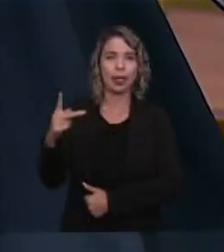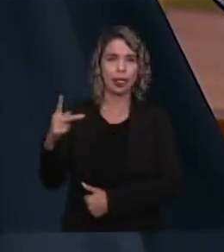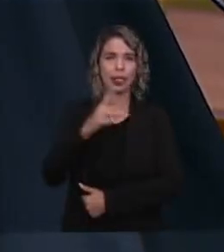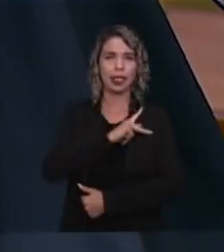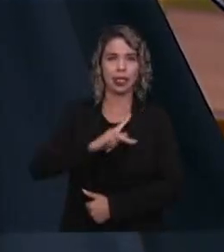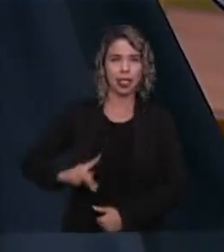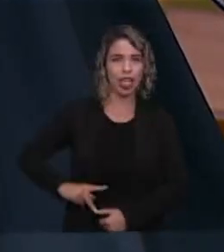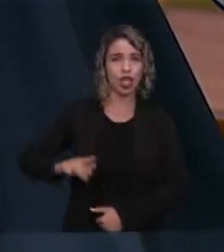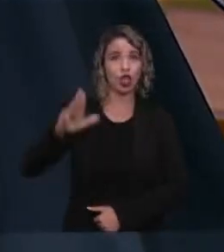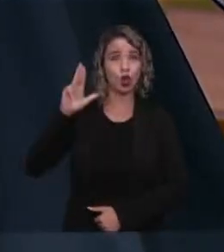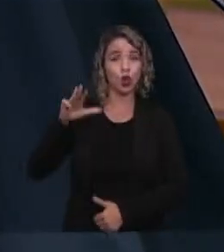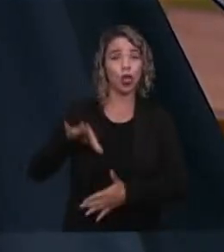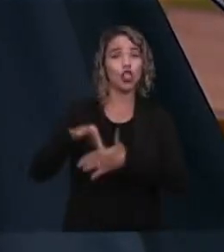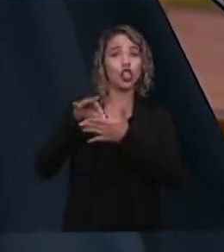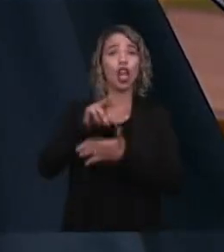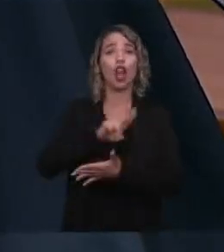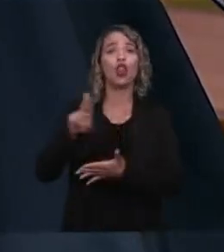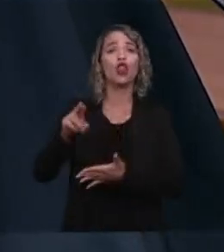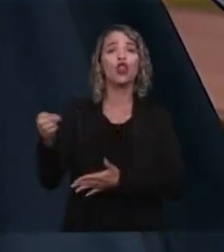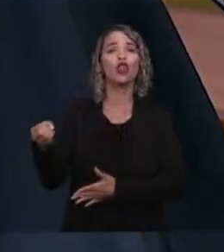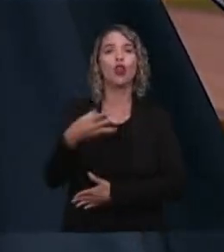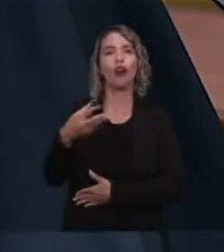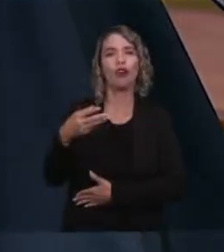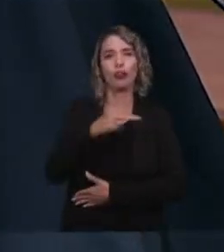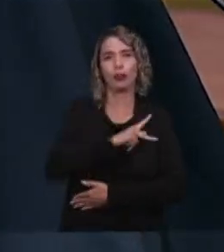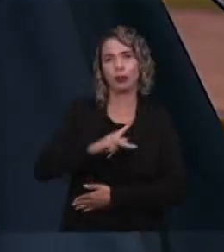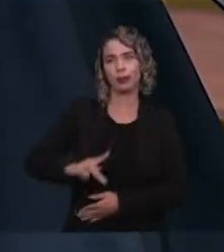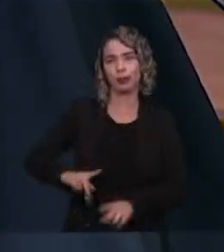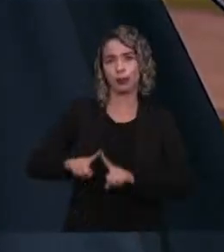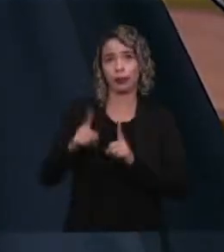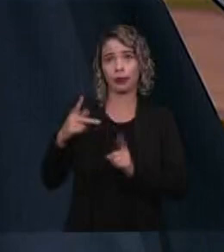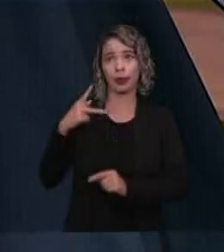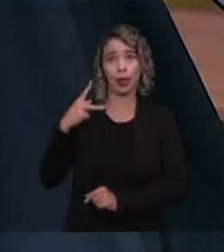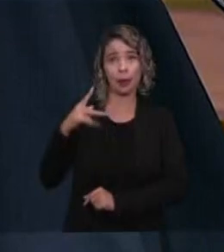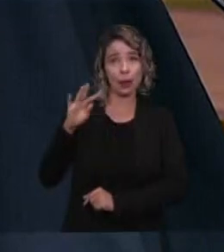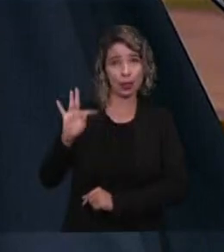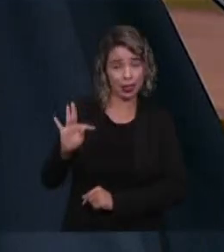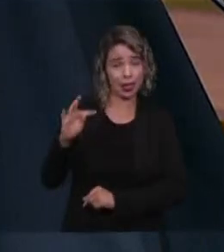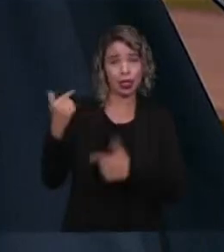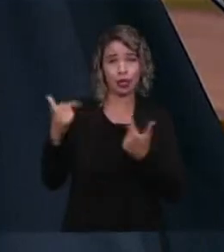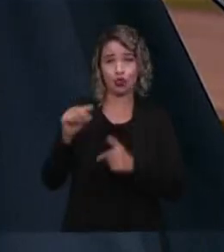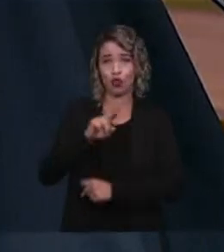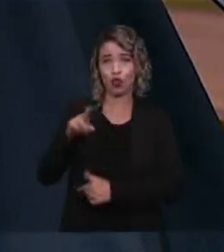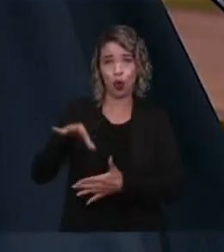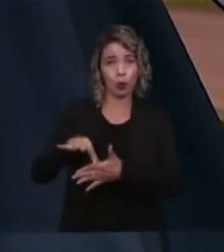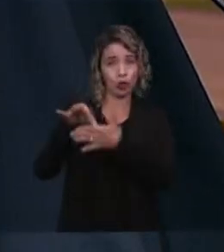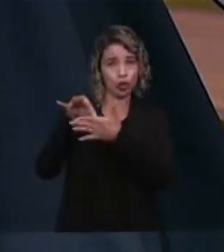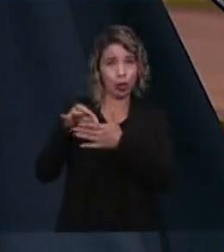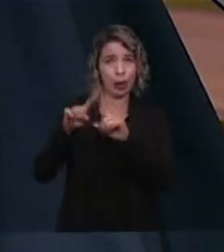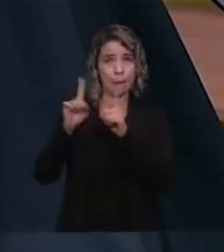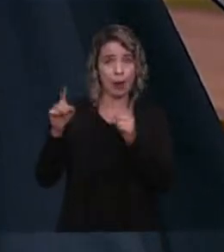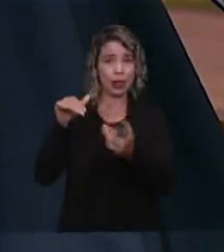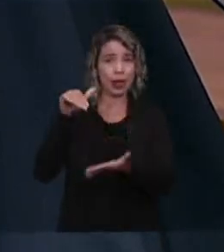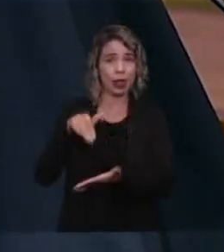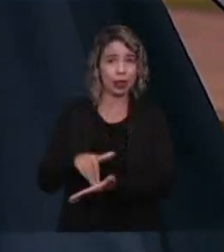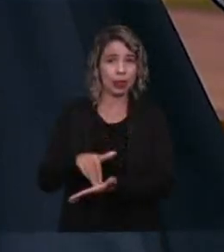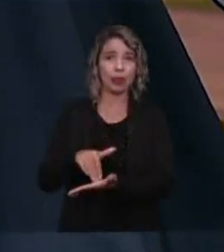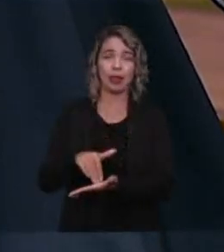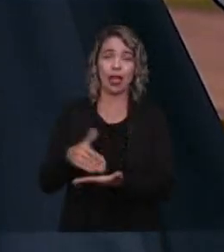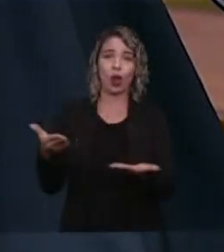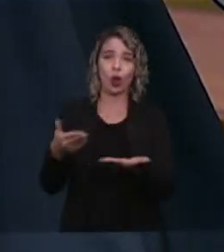para indicação do novo presidente. O PTB não tinha indicações na Petrobras. O PTB, na diretoria da Petrobras, até hoje, o PTB não